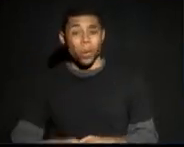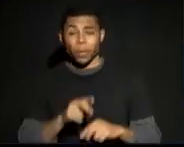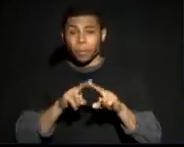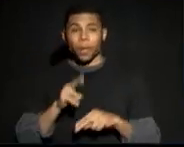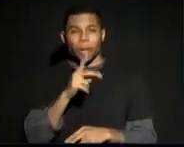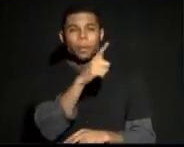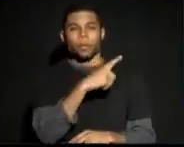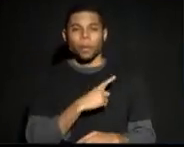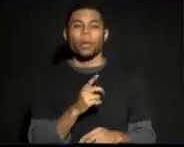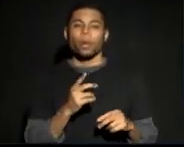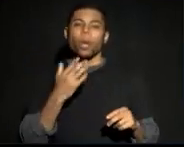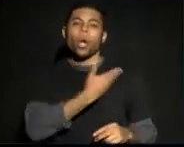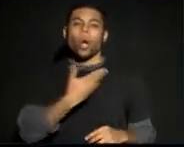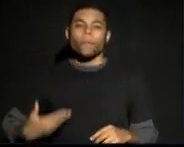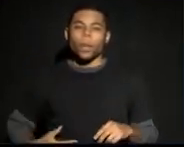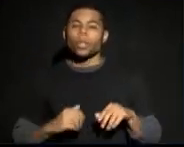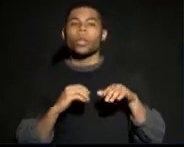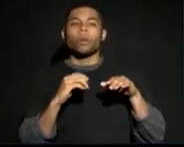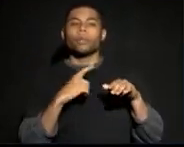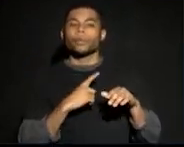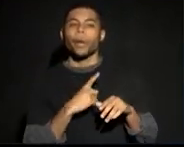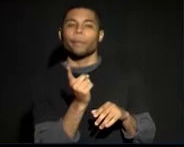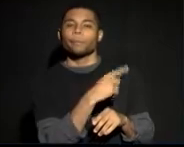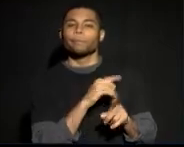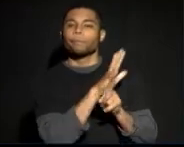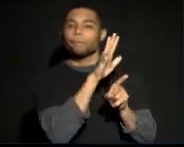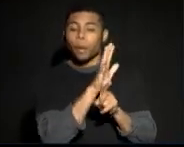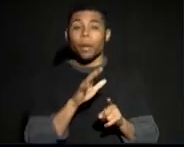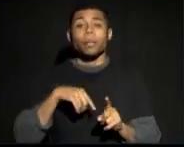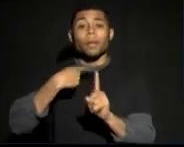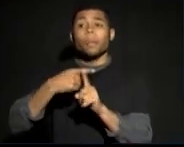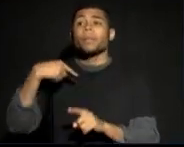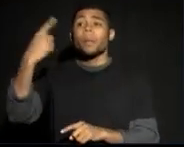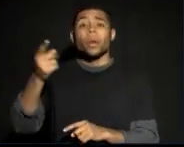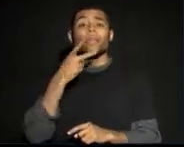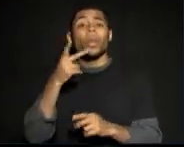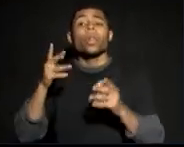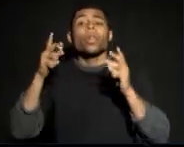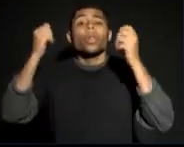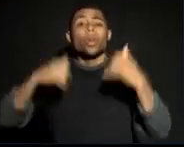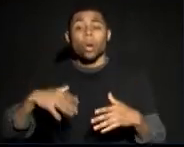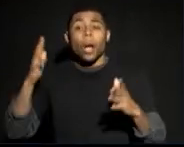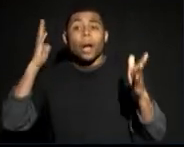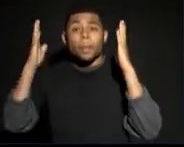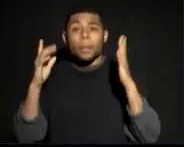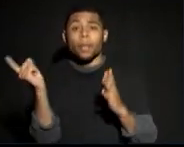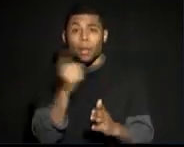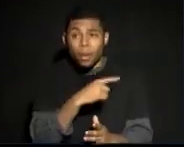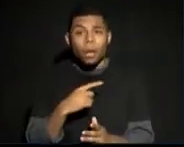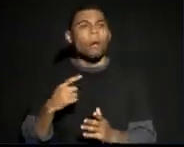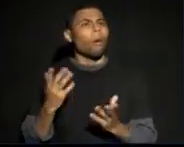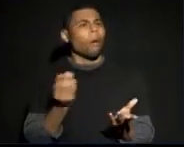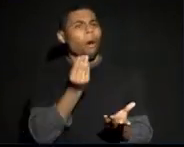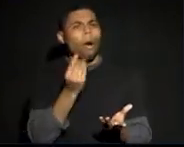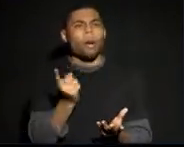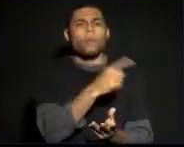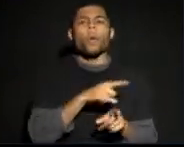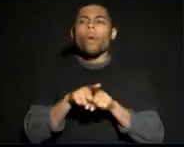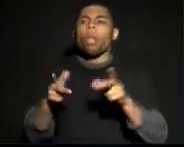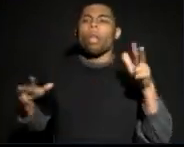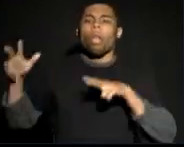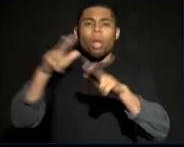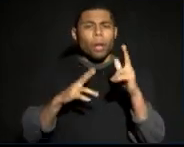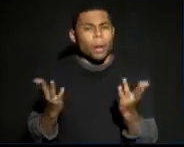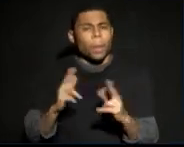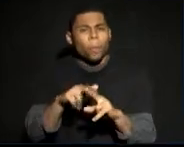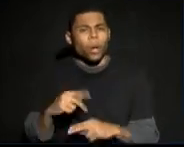caixa do governador que depois bota um caminhão na casa do presidente da Câmara dizendo que a gente tá sucateando o estado sendo que um saneamento vai ser universalizado em cinco